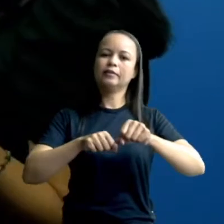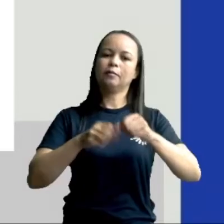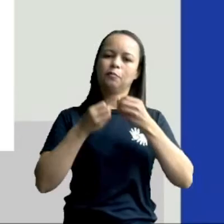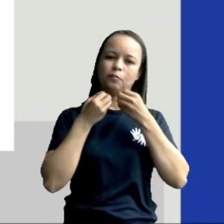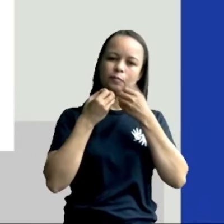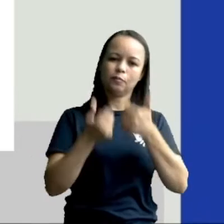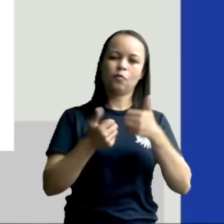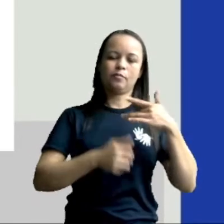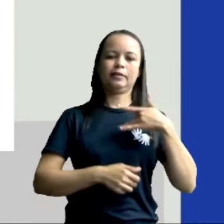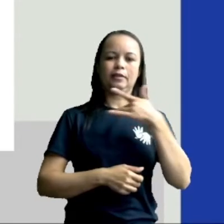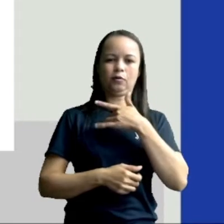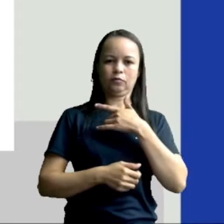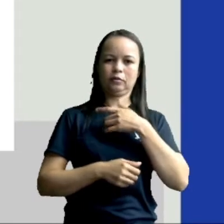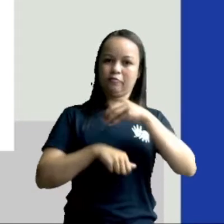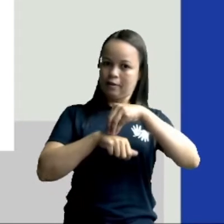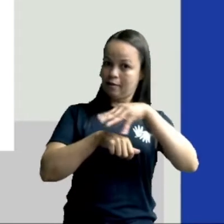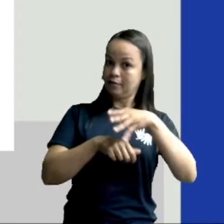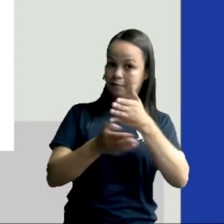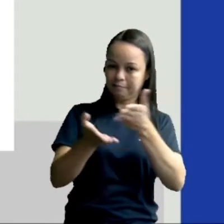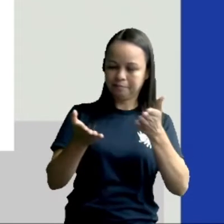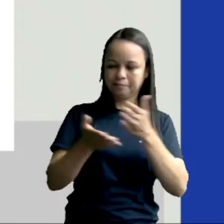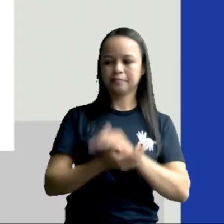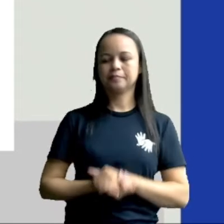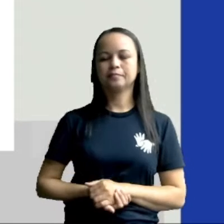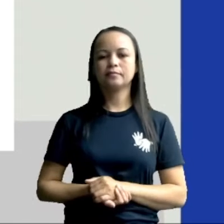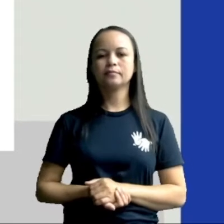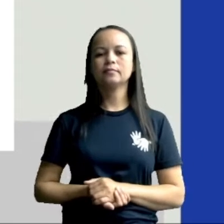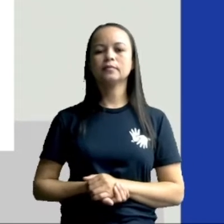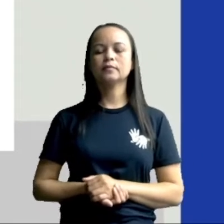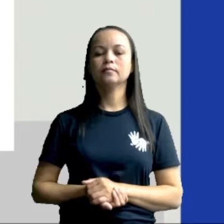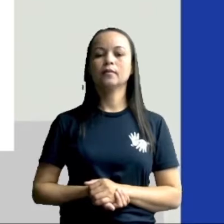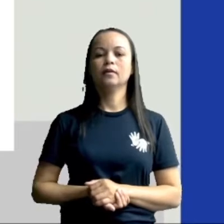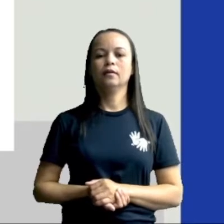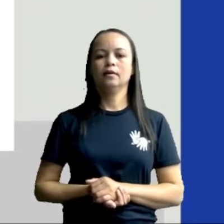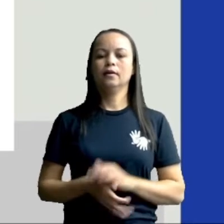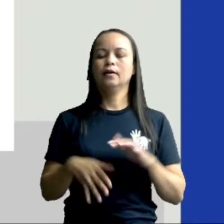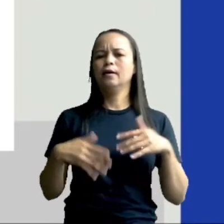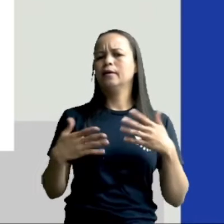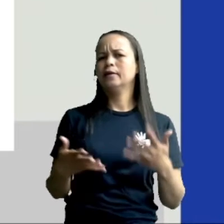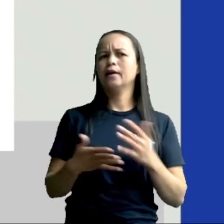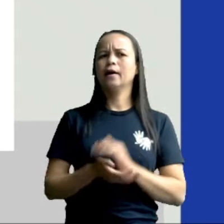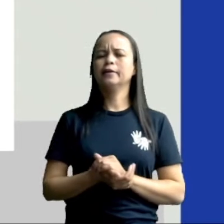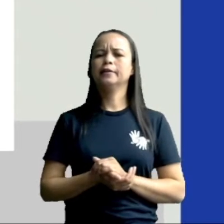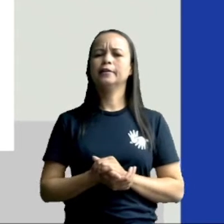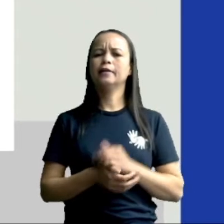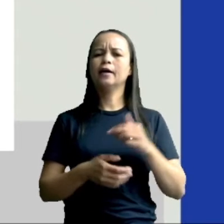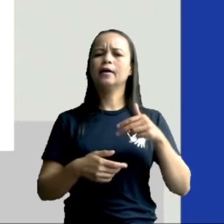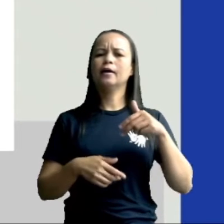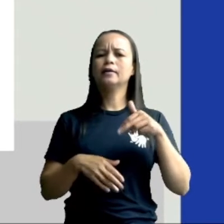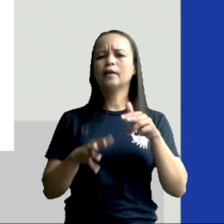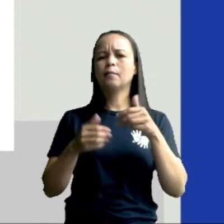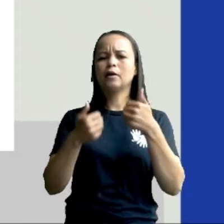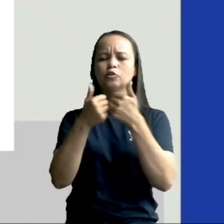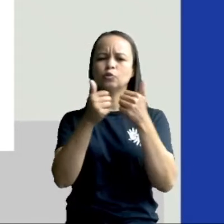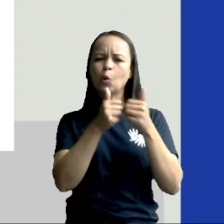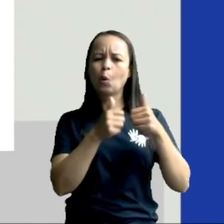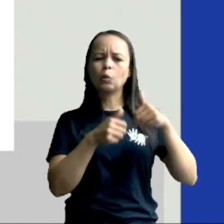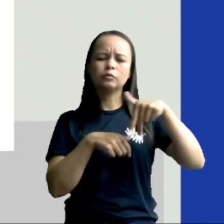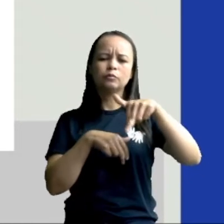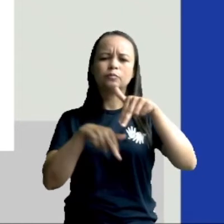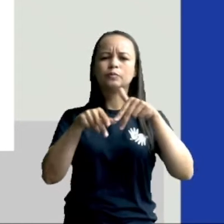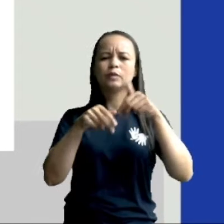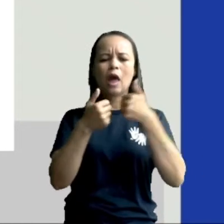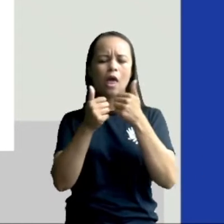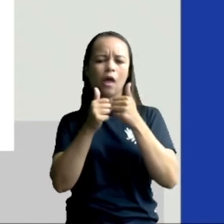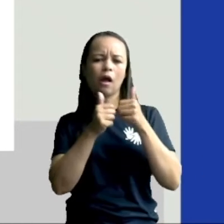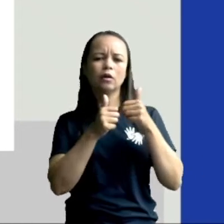tá, pessoal? Fica aí a dica, tá bom? E aí, andar mais nos transportes públicos, por mais que a gente esteja